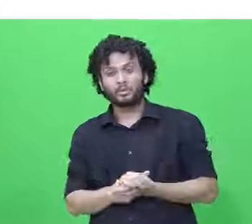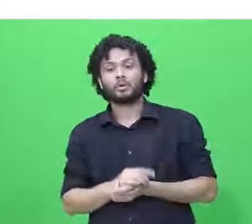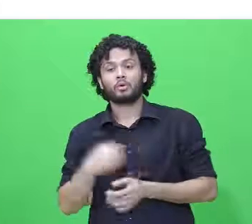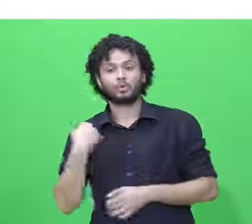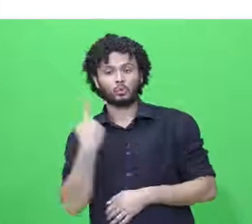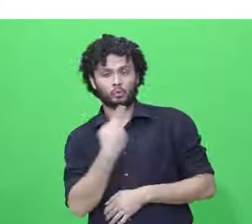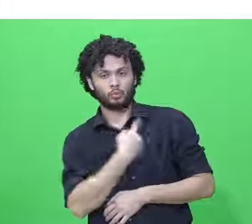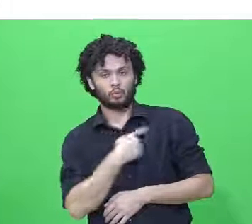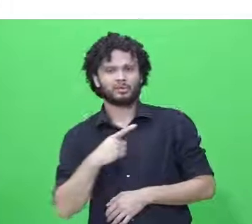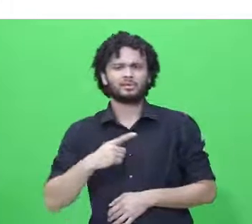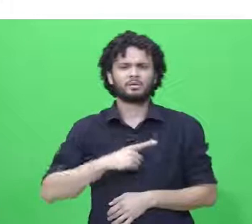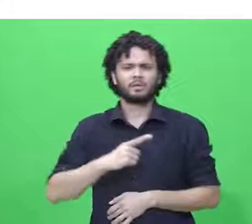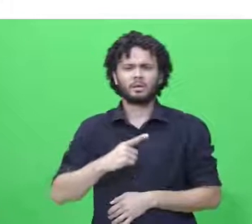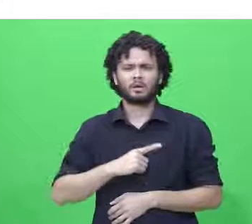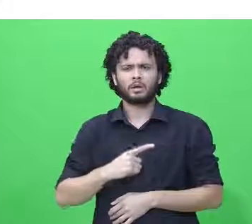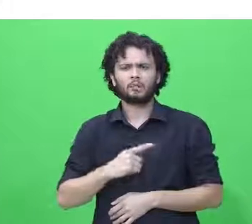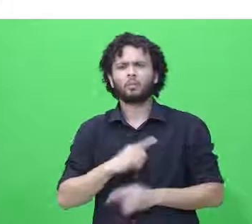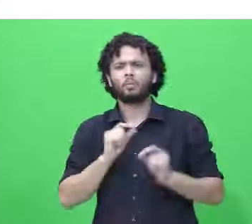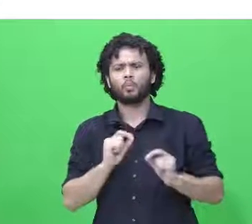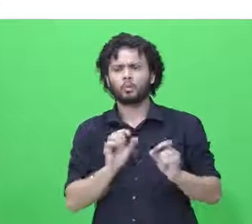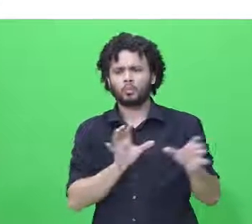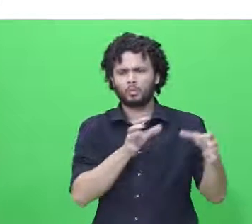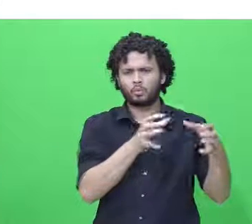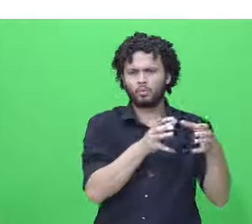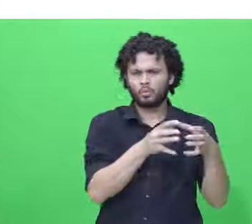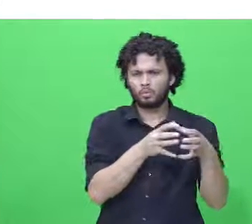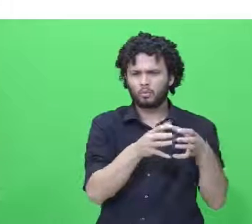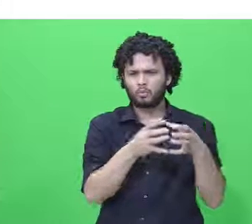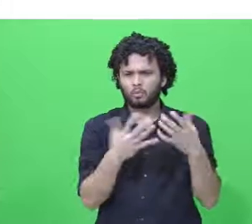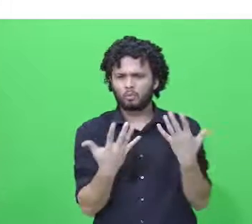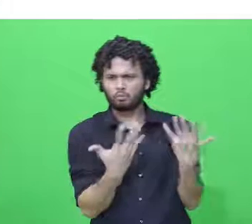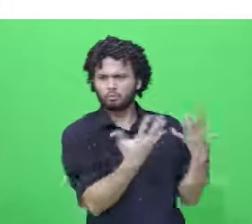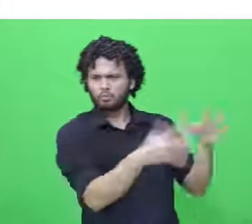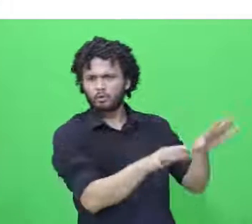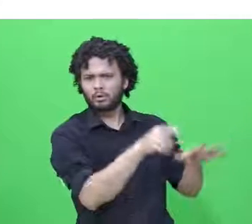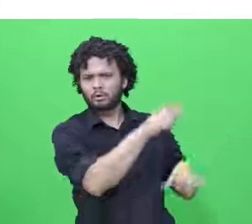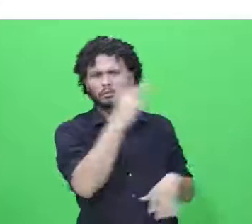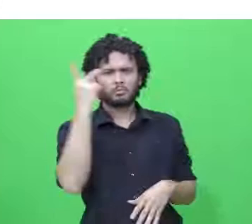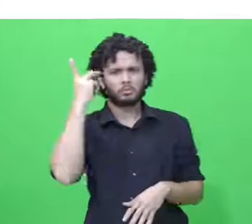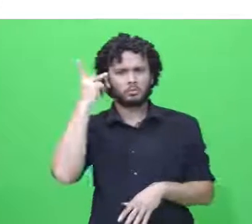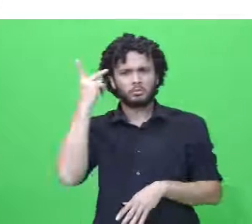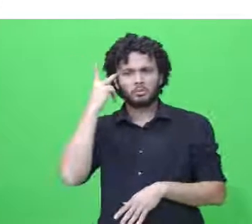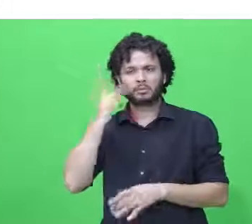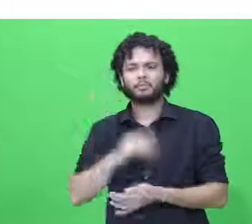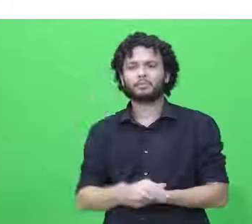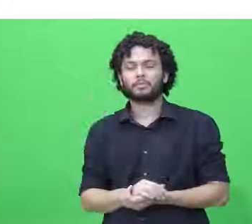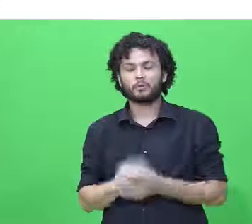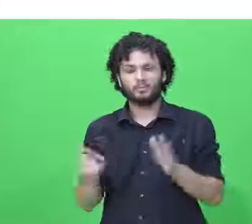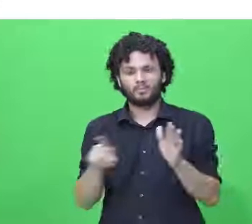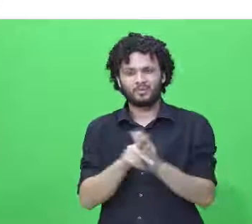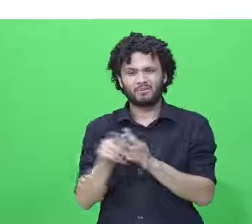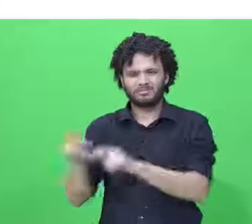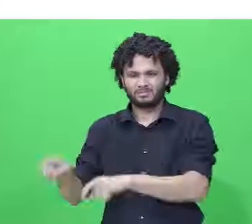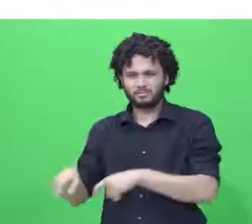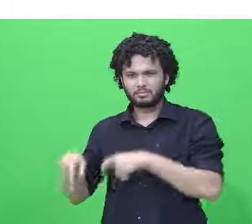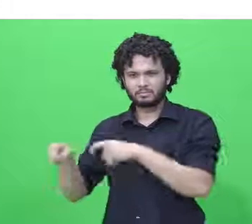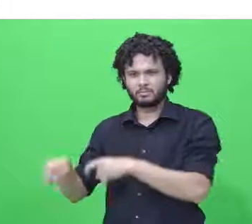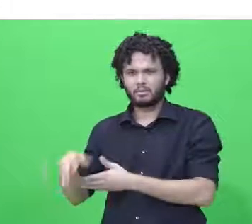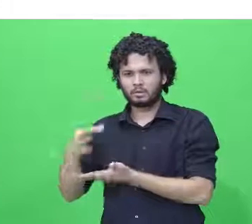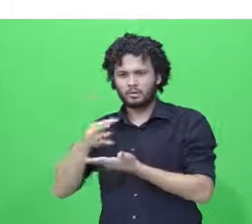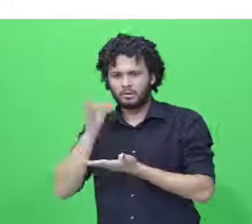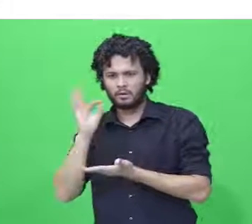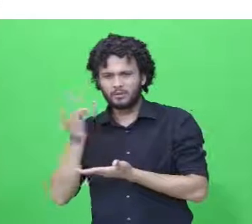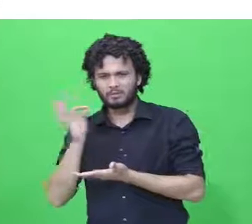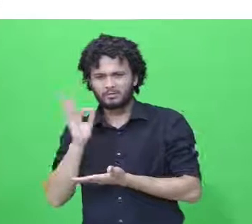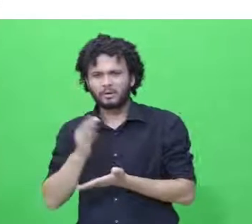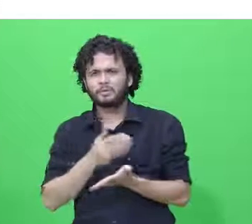uma oposição paulistana, né? Por quê? Eram, então, ligados à cafeicultura. A gente vai, então, começar a dizer que